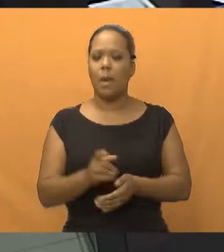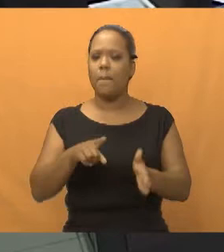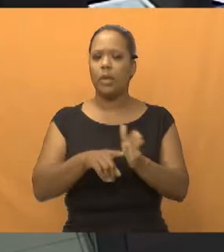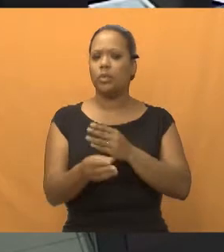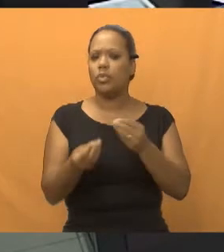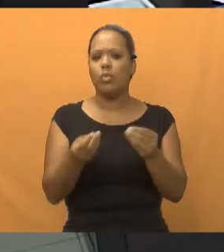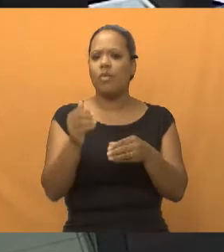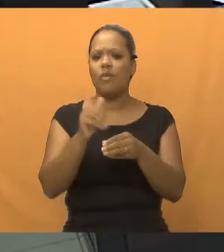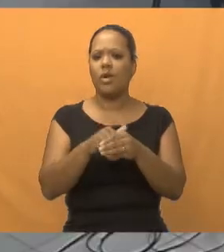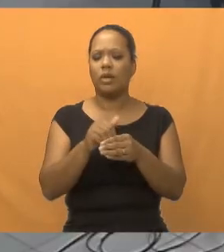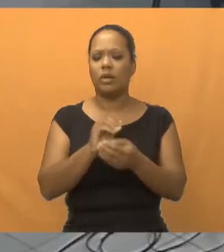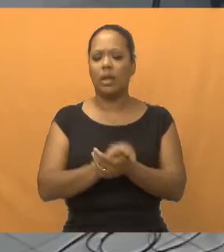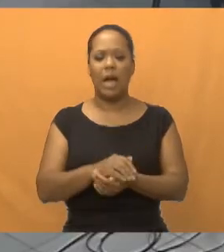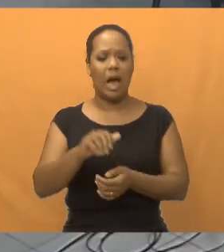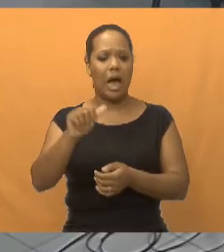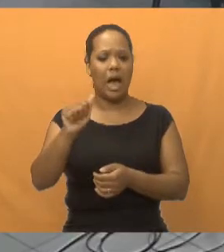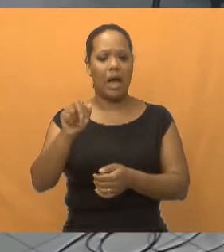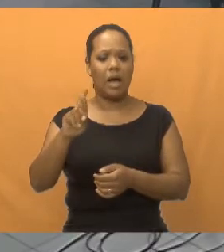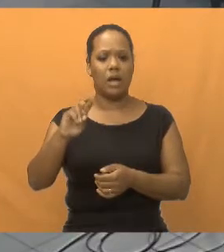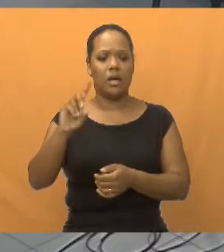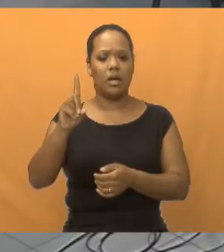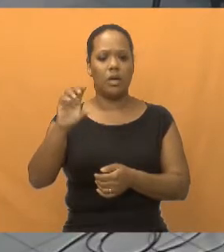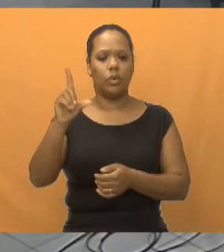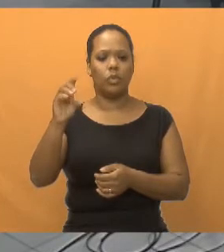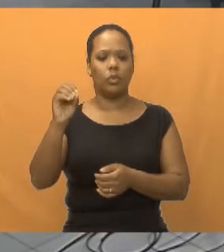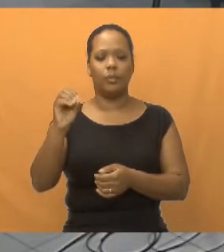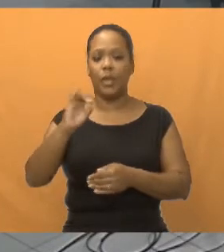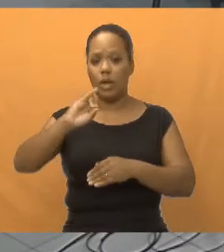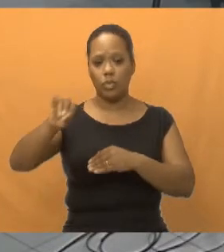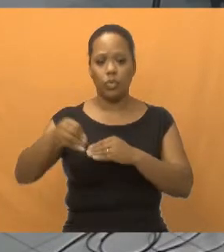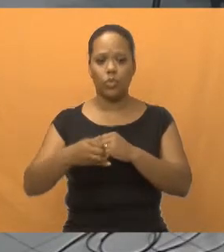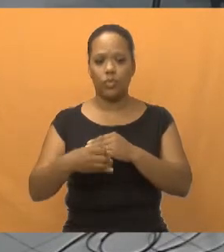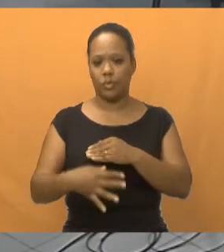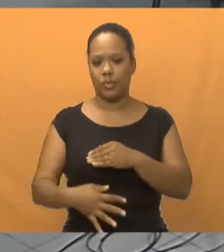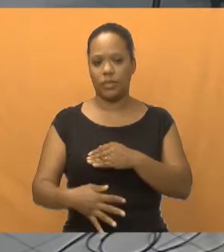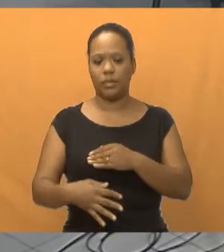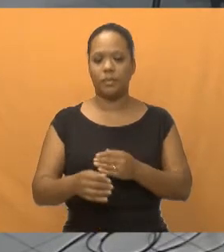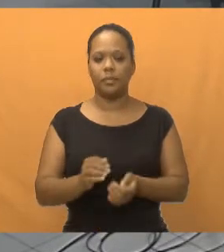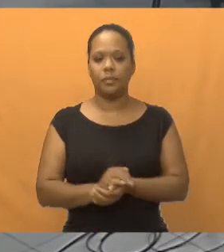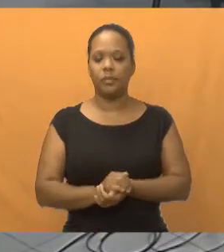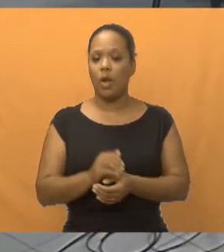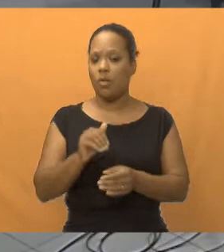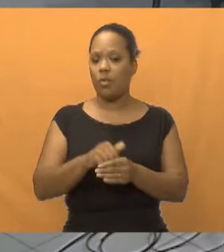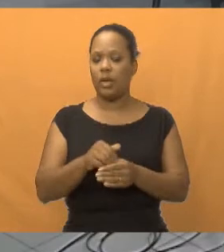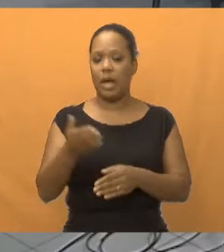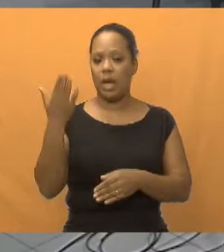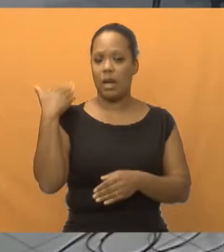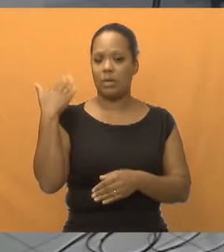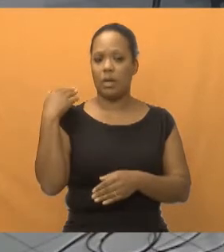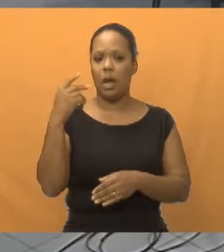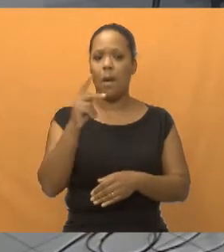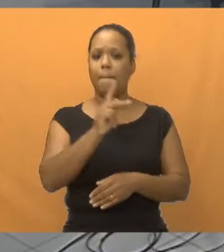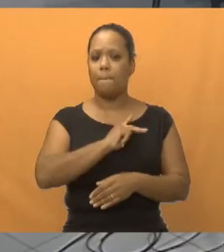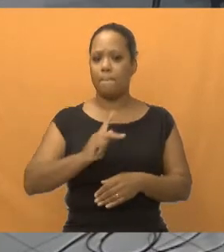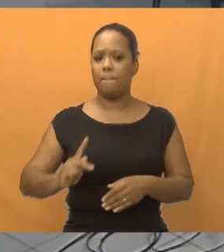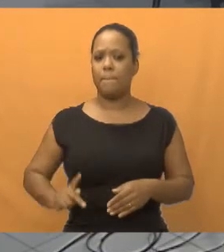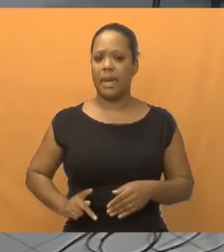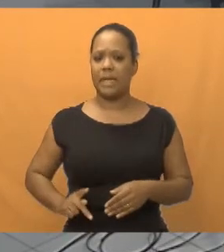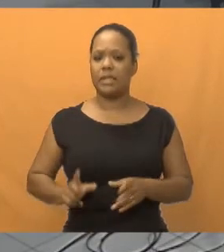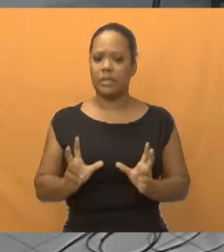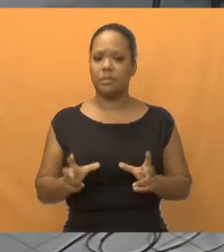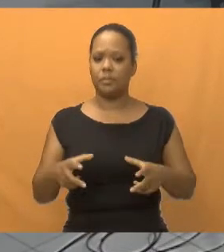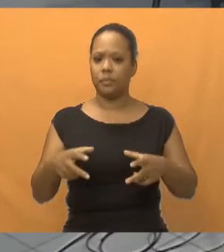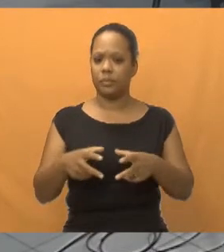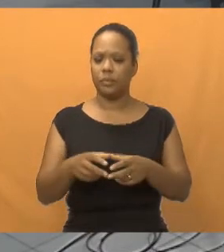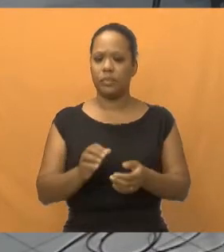Como vota o vereador Arildo Batista? Só justificando meu voto, quando eu fui presidente dessa casa, a Câmara